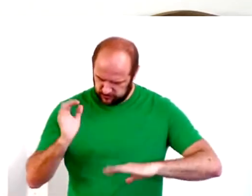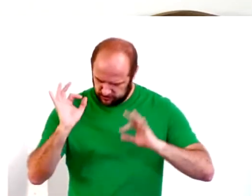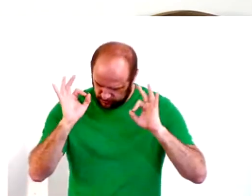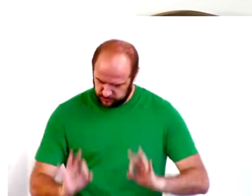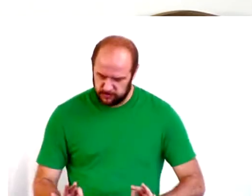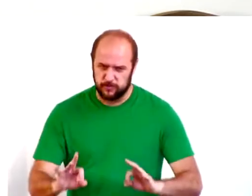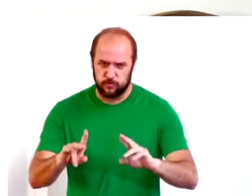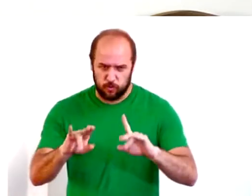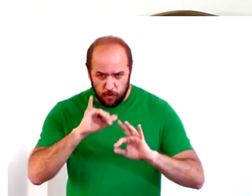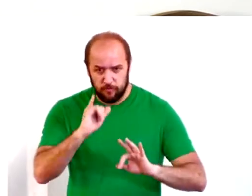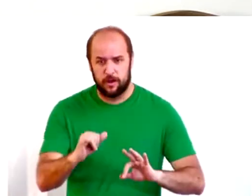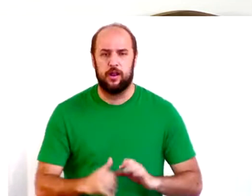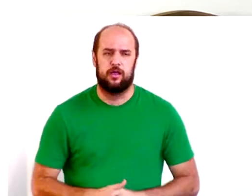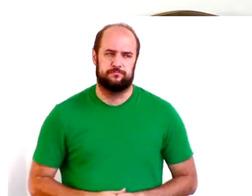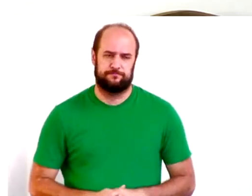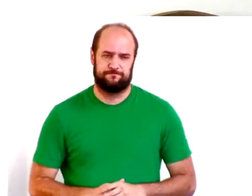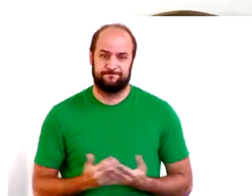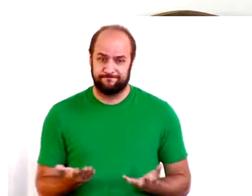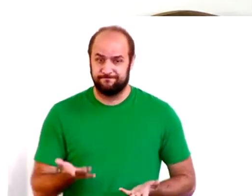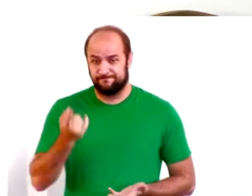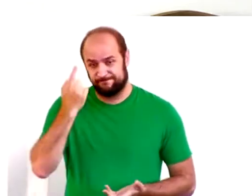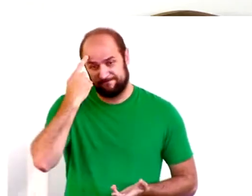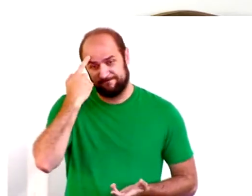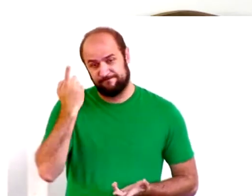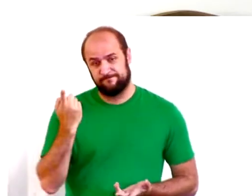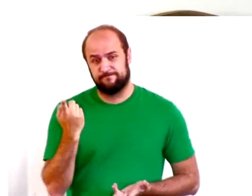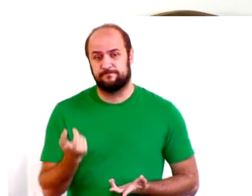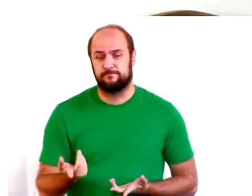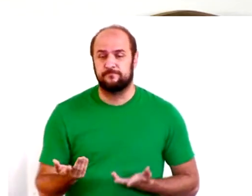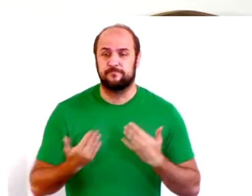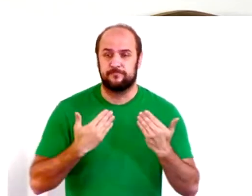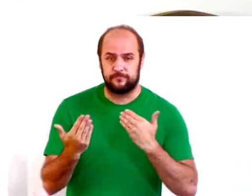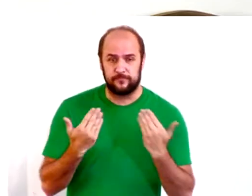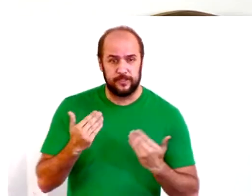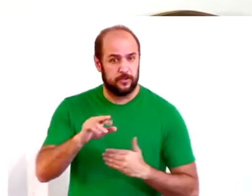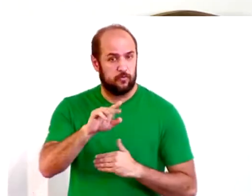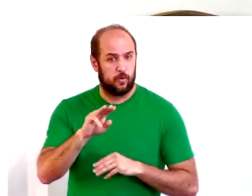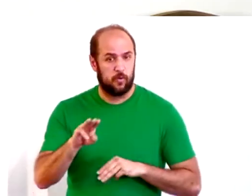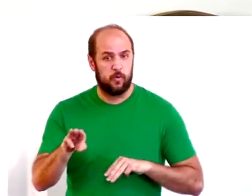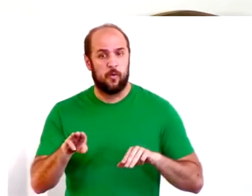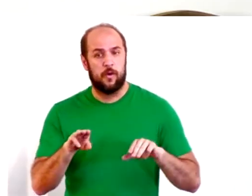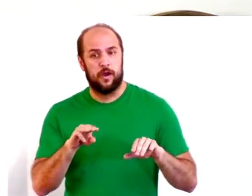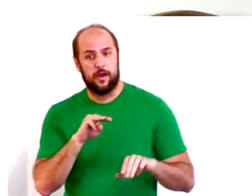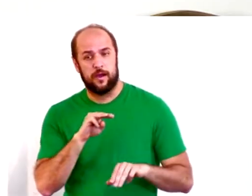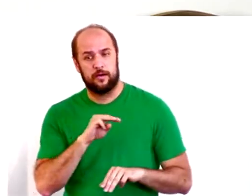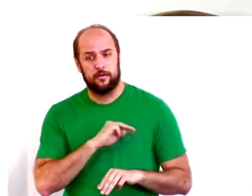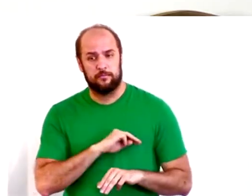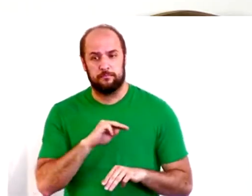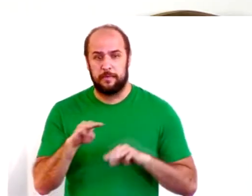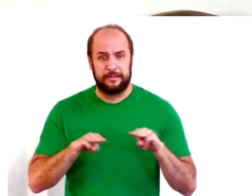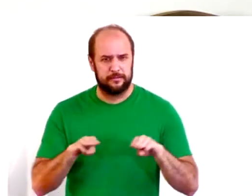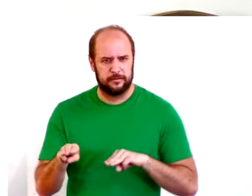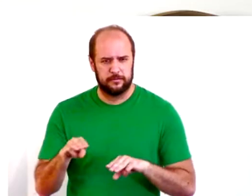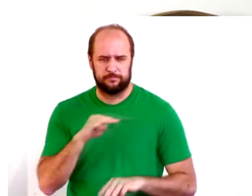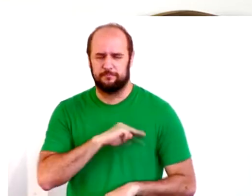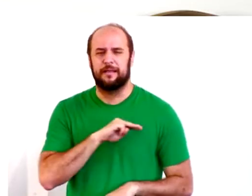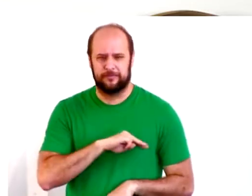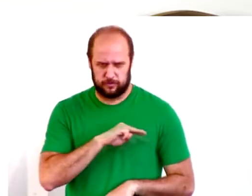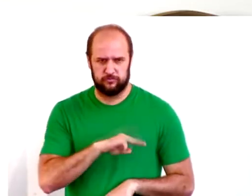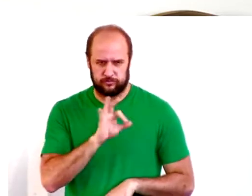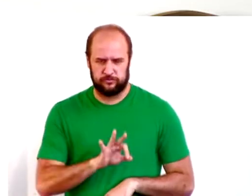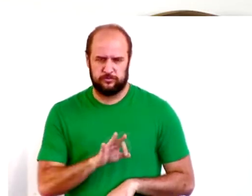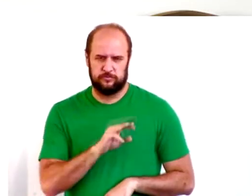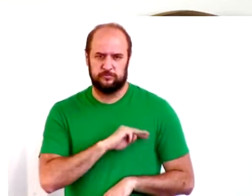E essa é a ideia então, isso está bastante relacionado com Mateus capítulo 5, se você olhar um pouco atrás, você vai ver